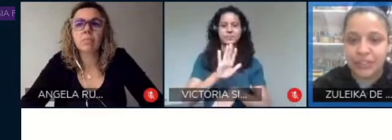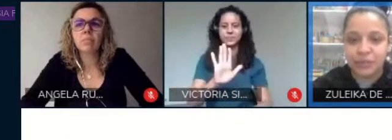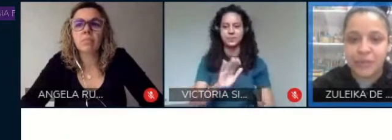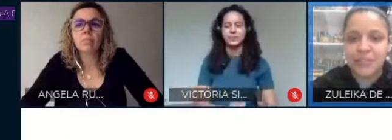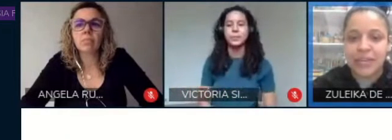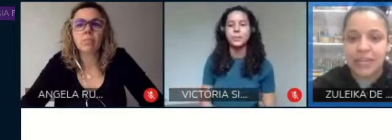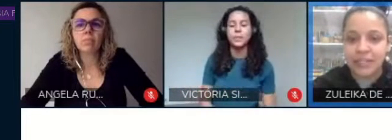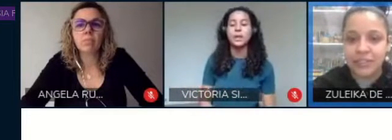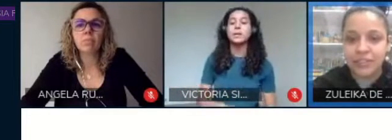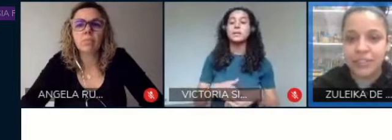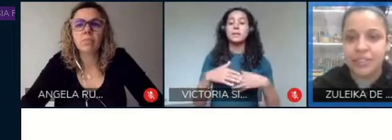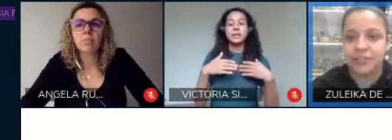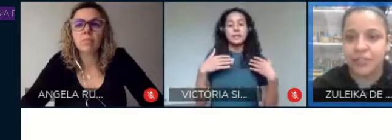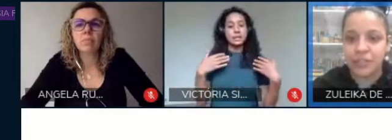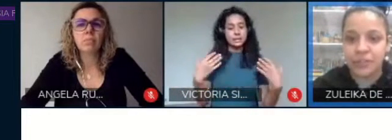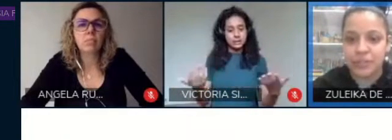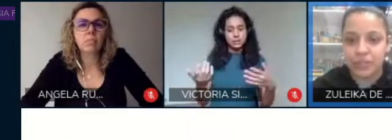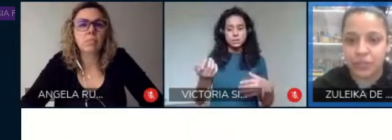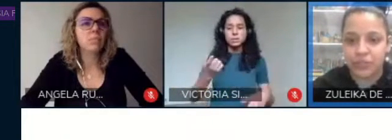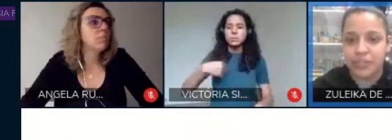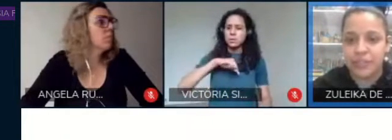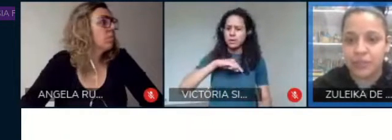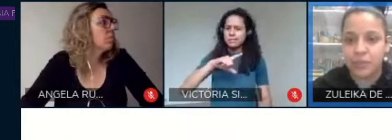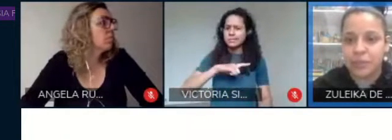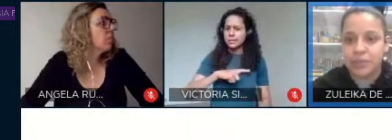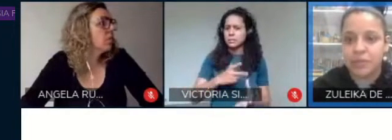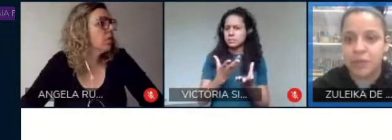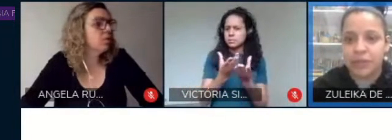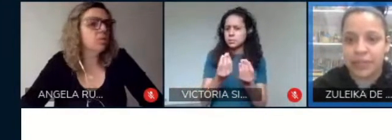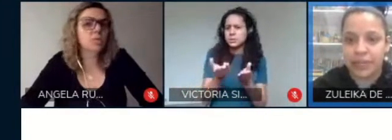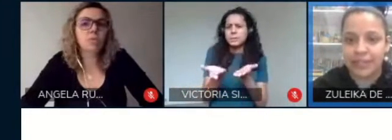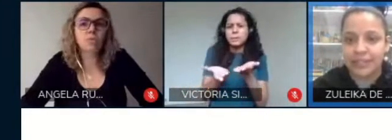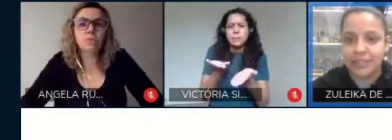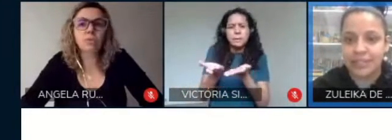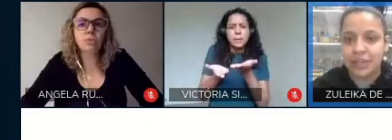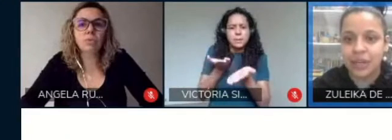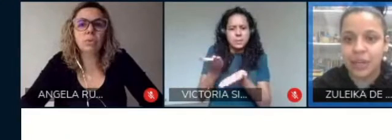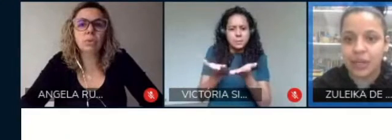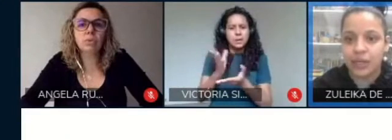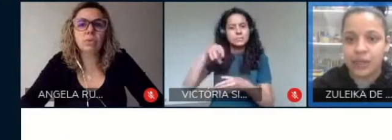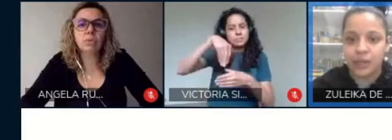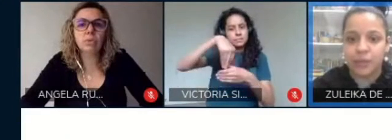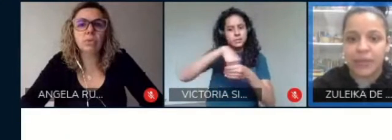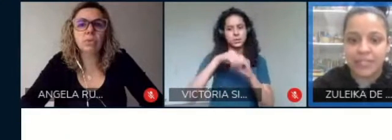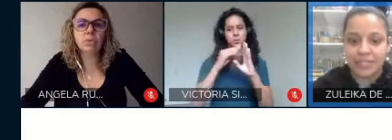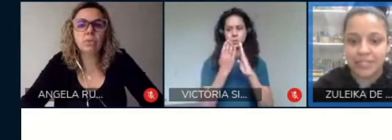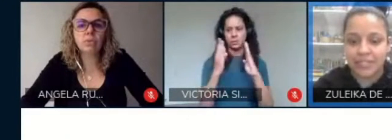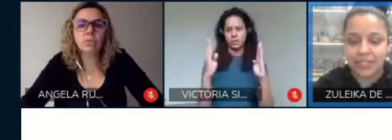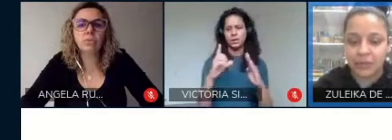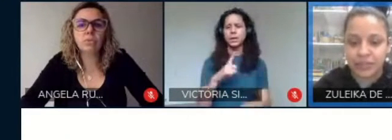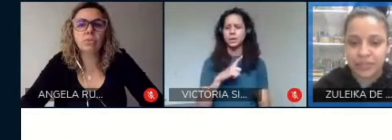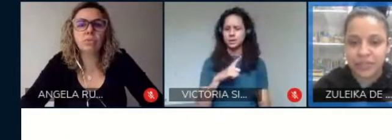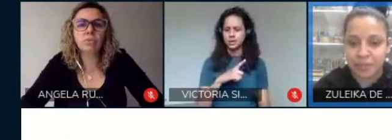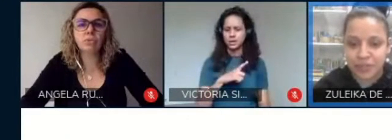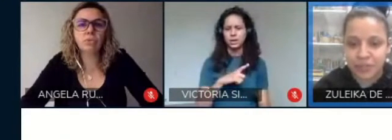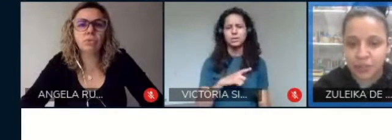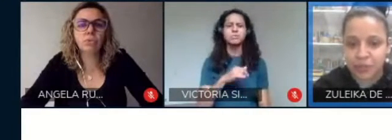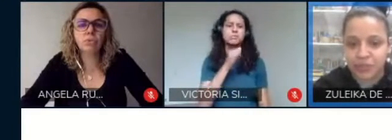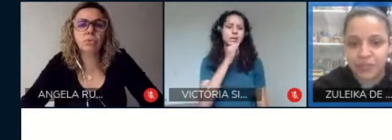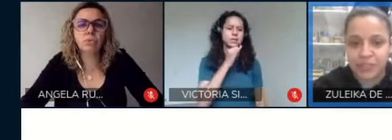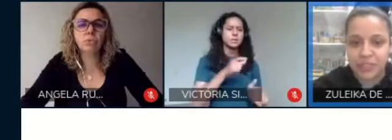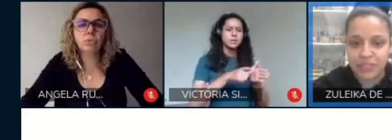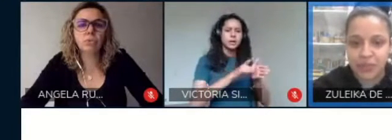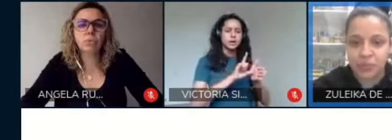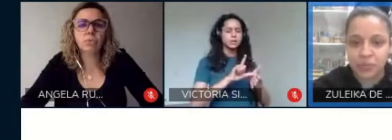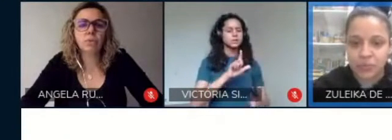Então, a gente tem uma série de serviços que são oferecidos pelas bibliotecas, por essas que a Luísa já